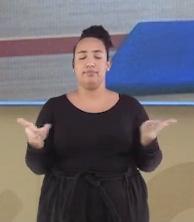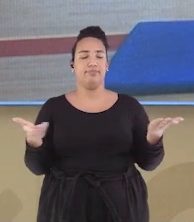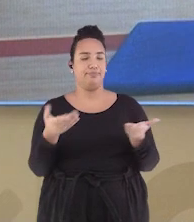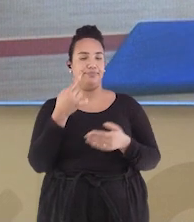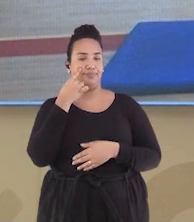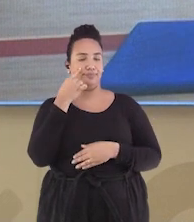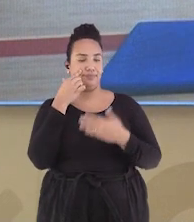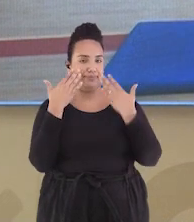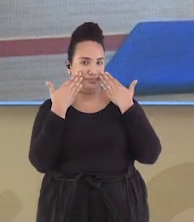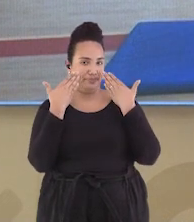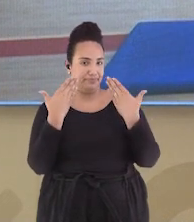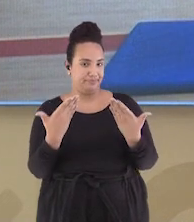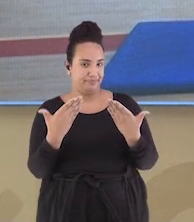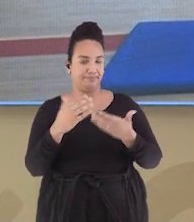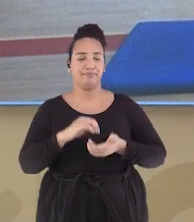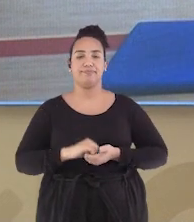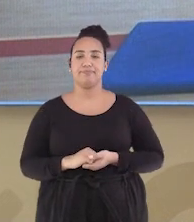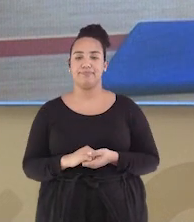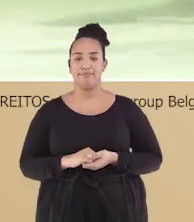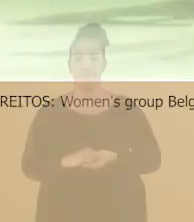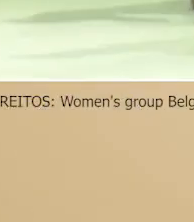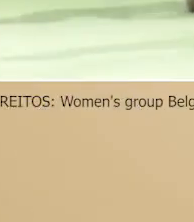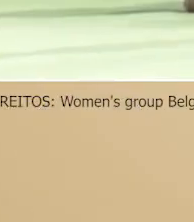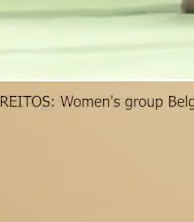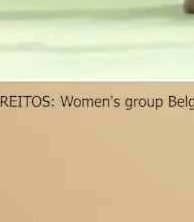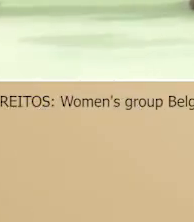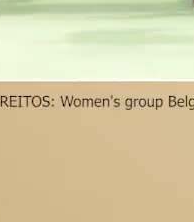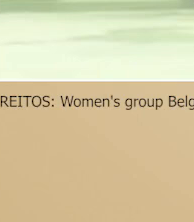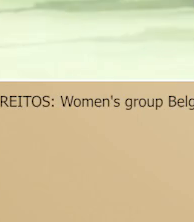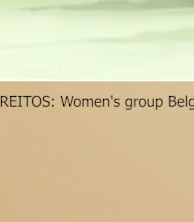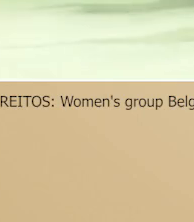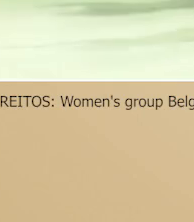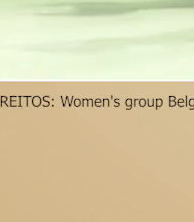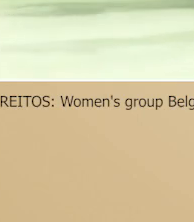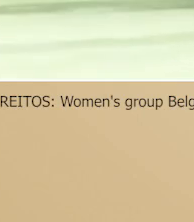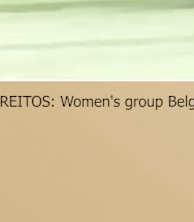pouquinho de uma apresentação. Acompanhe.